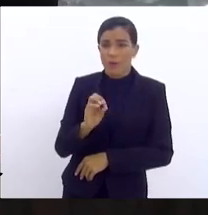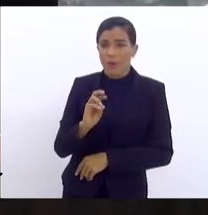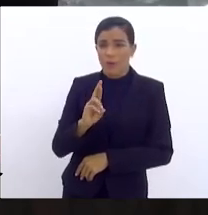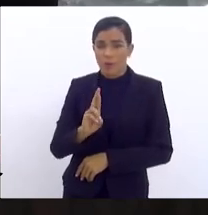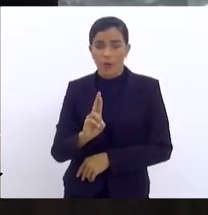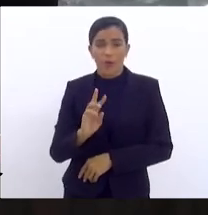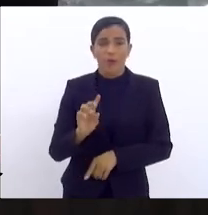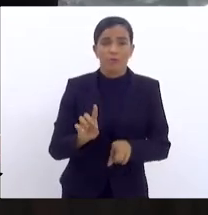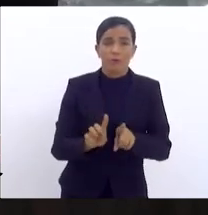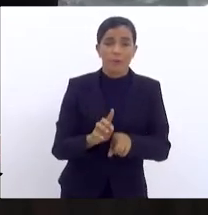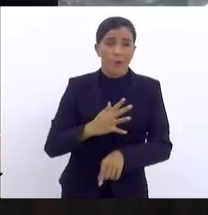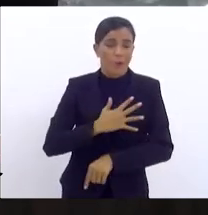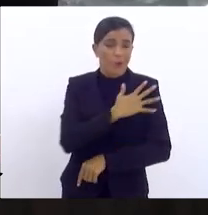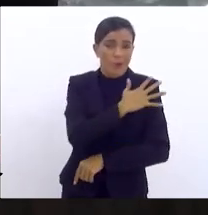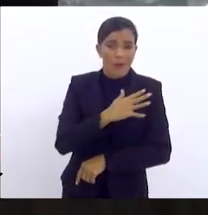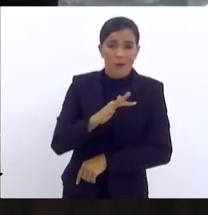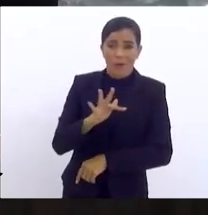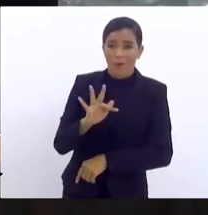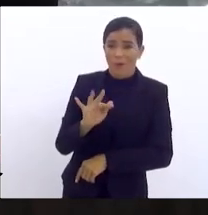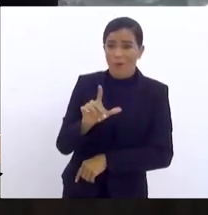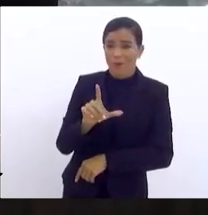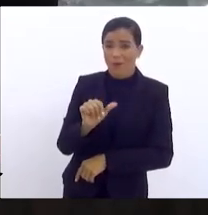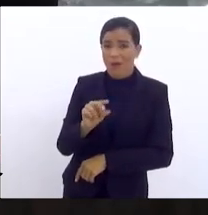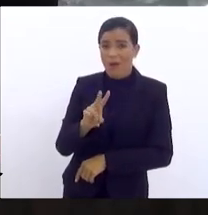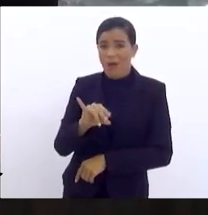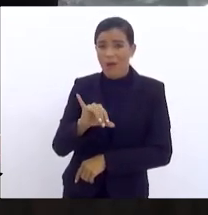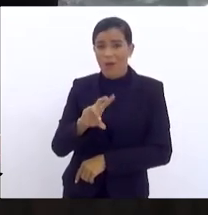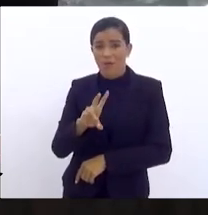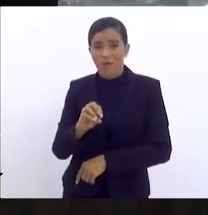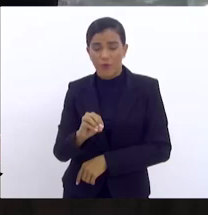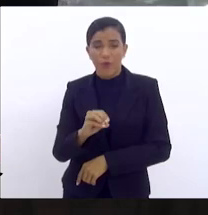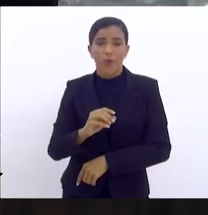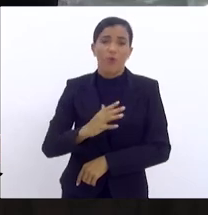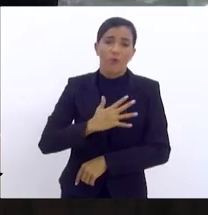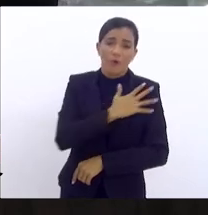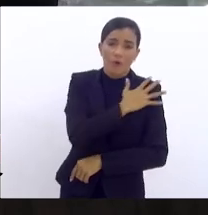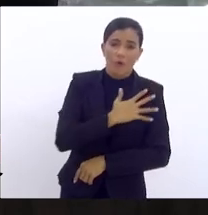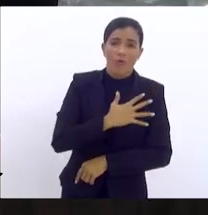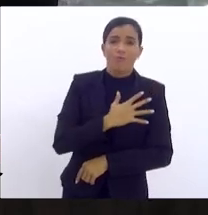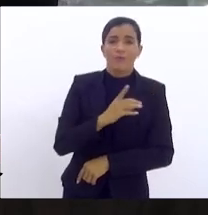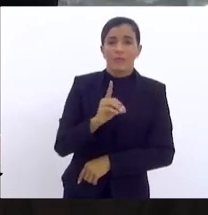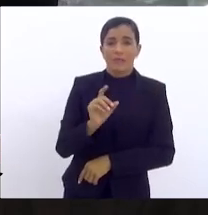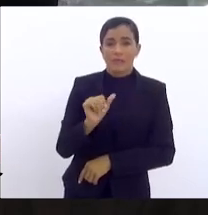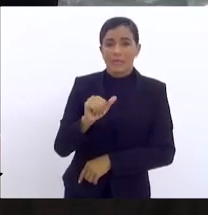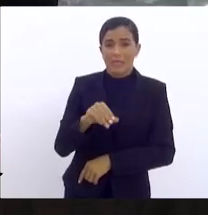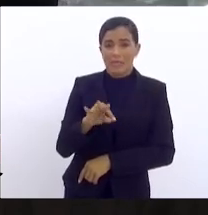Flávio todos os demais né delegado Dr André Doutor